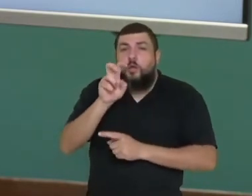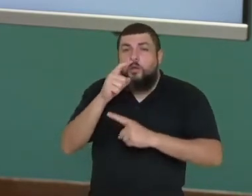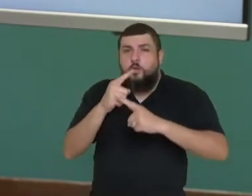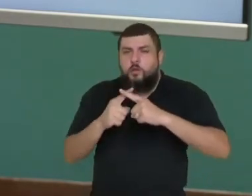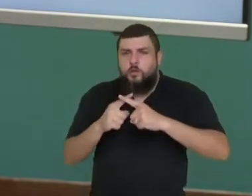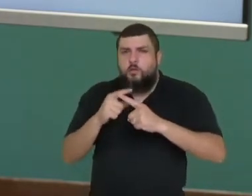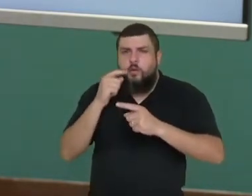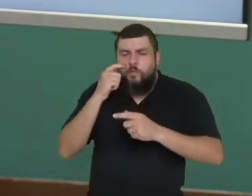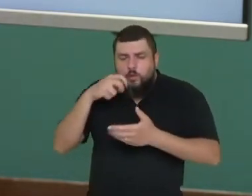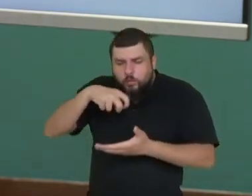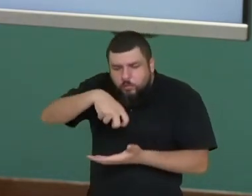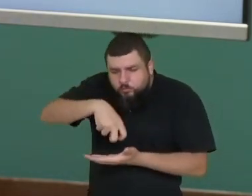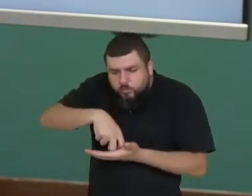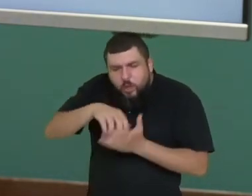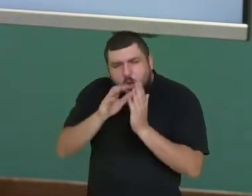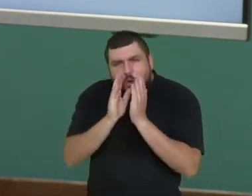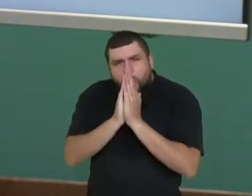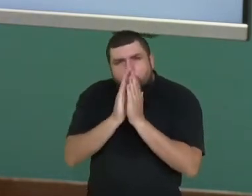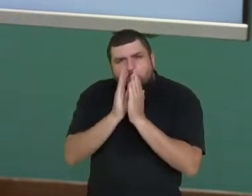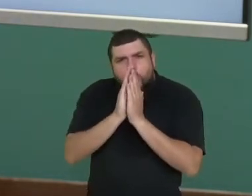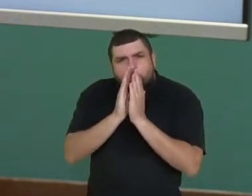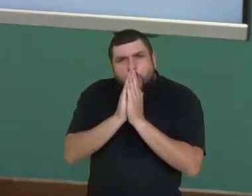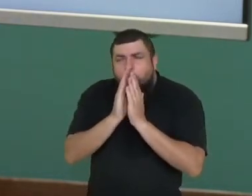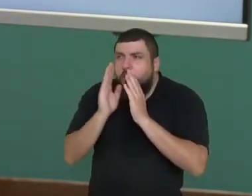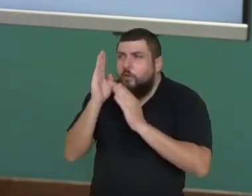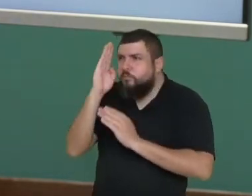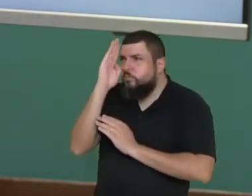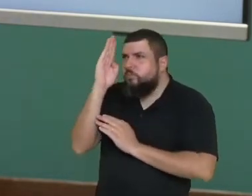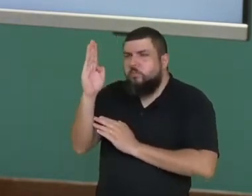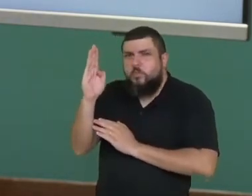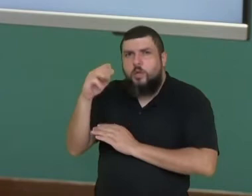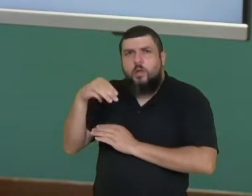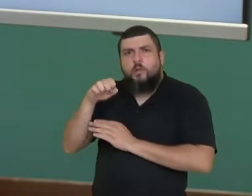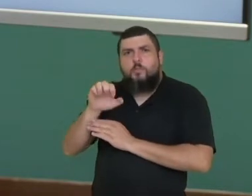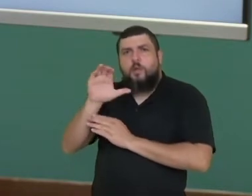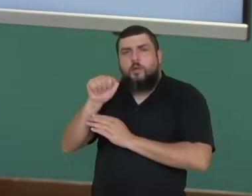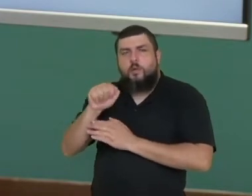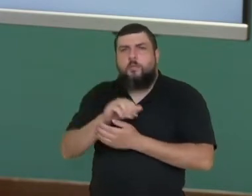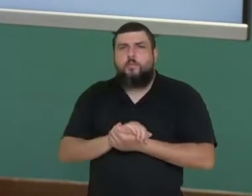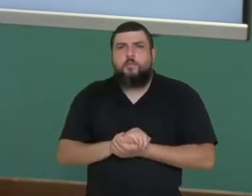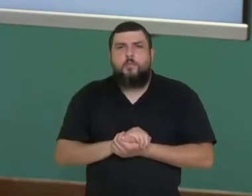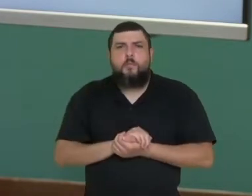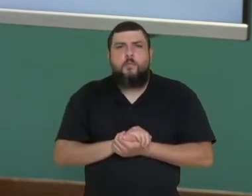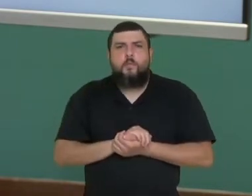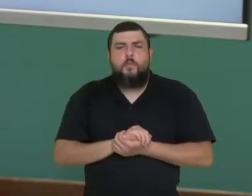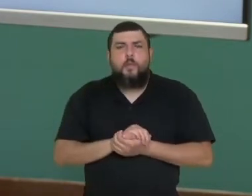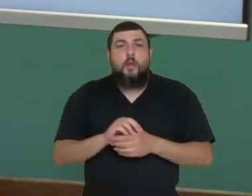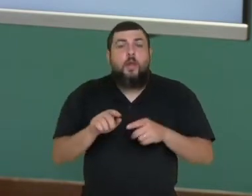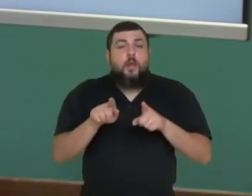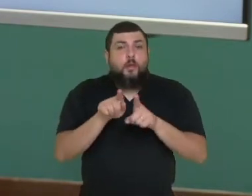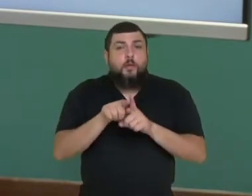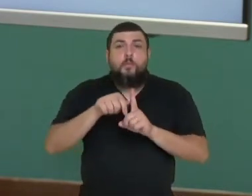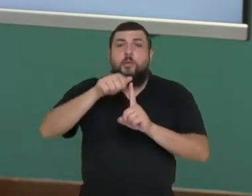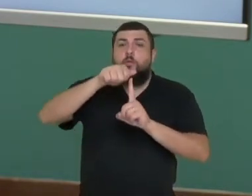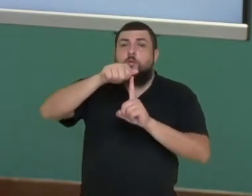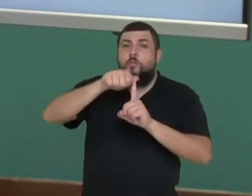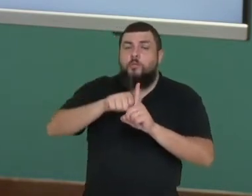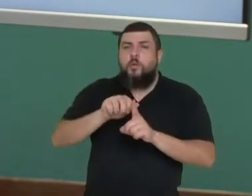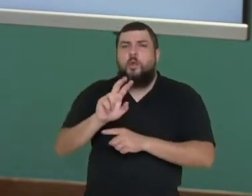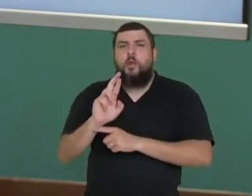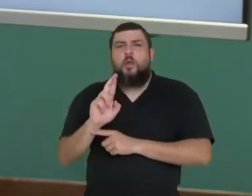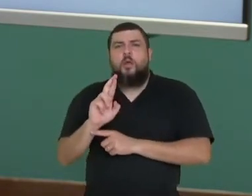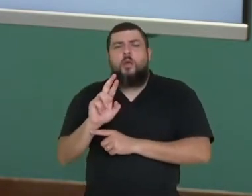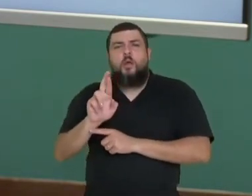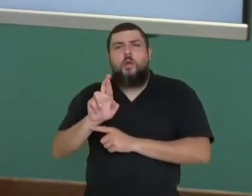bom que pelo menos a galera já conhece um pouco de geografia. Cidade do Cairo no mês do Ramadã, é um mês importantíssimo para o